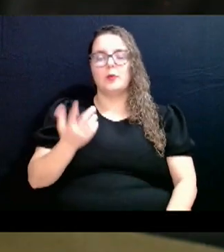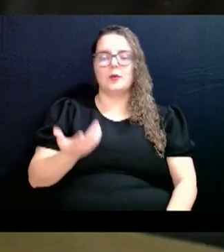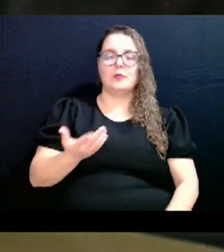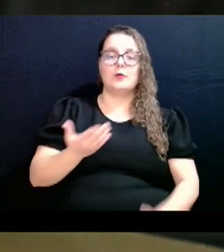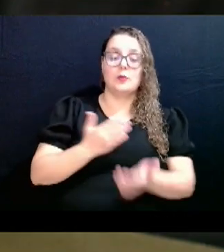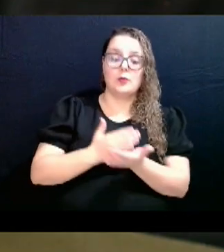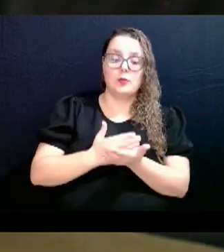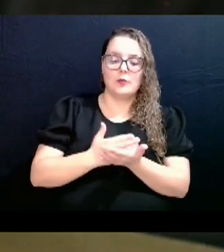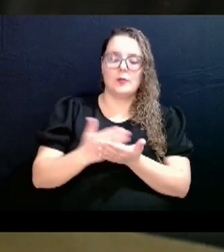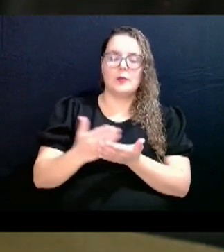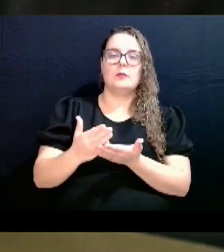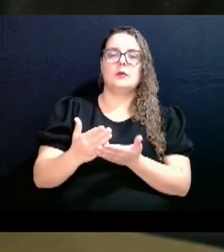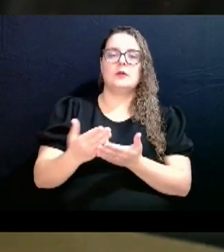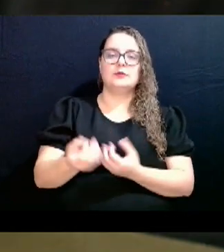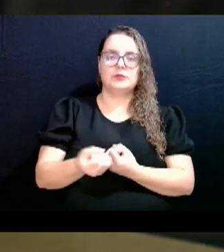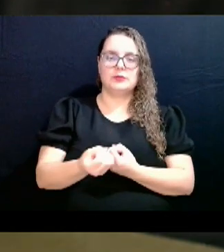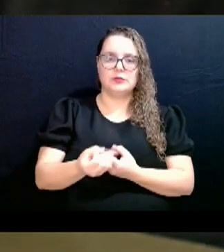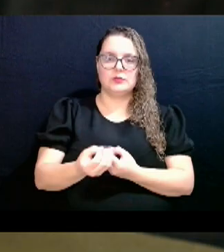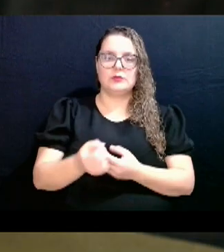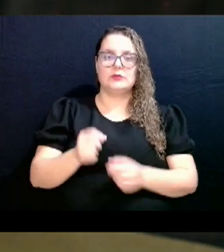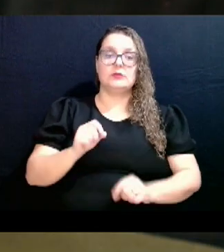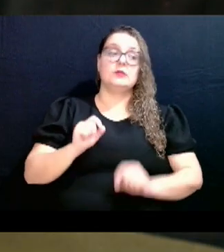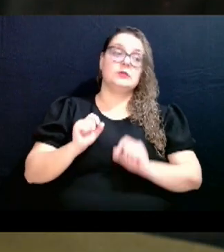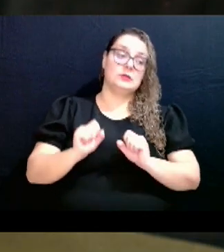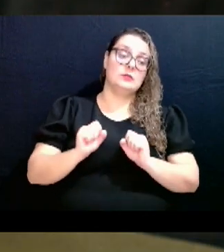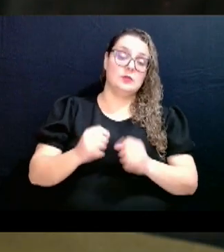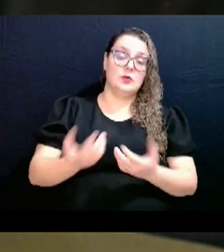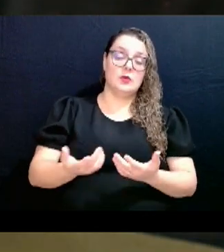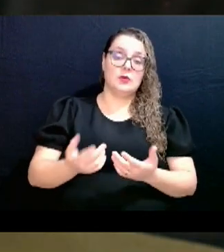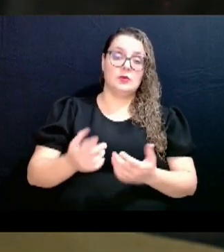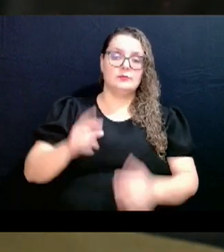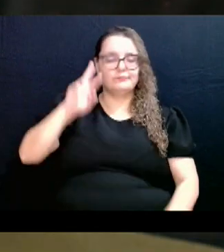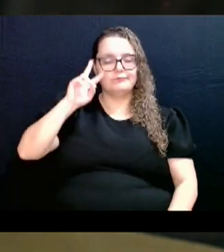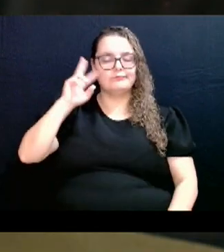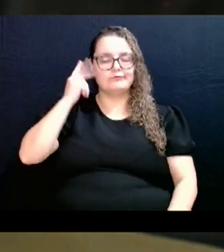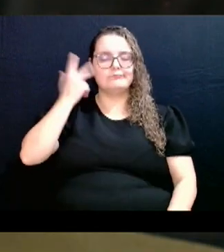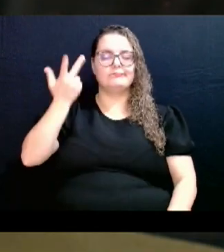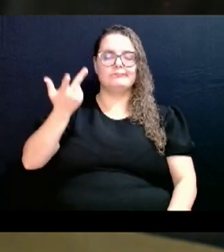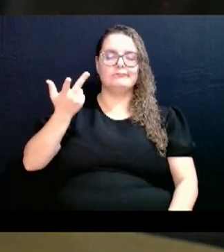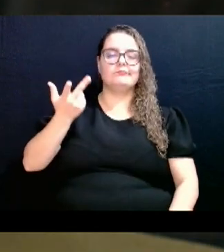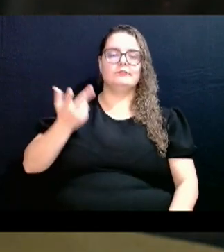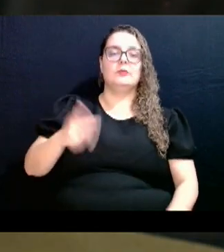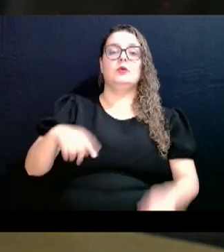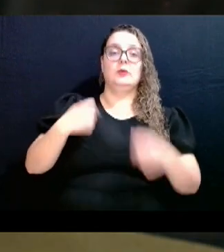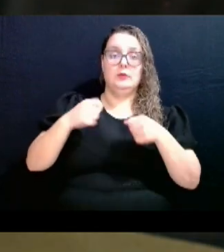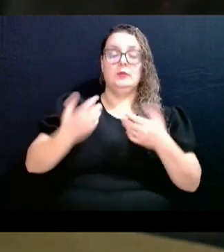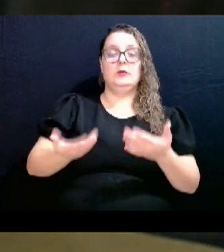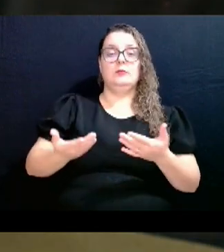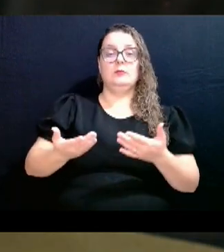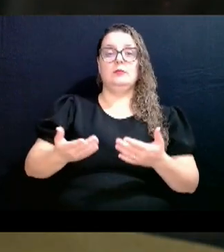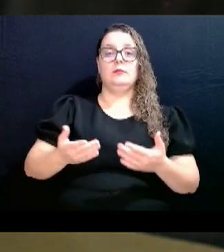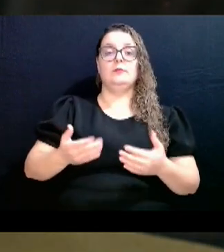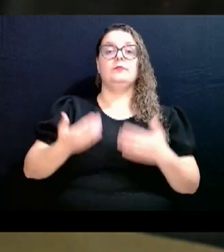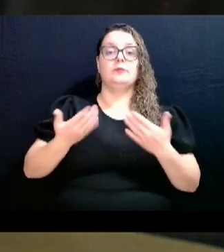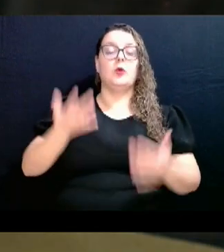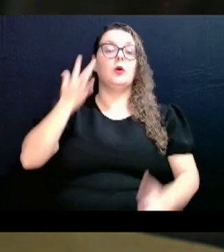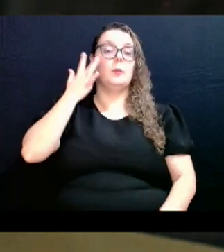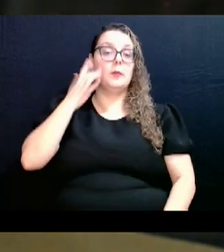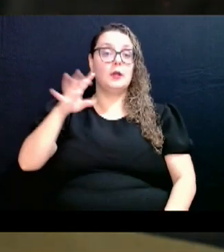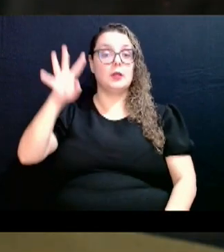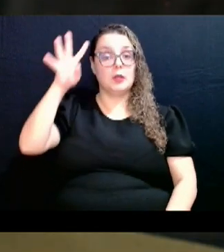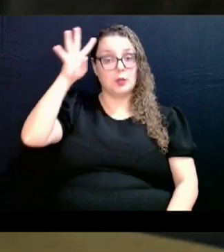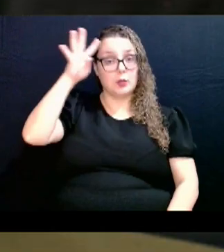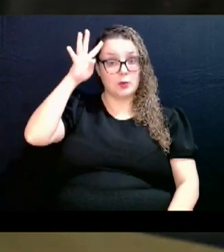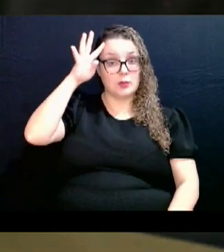uma informação que de repente pode dar a virada de chave no que você tanto está precisando. Gente, seguinte, amanhã é quarta-feira, amanhã nós temos